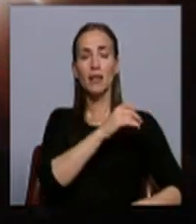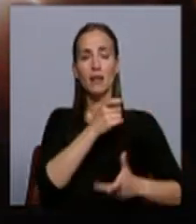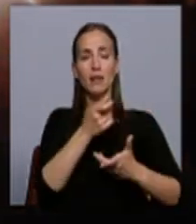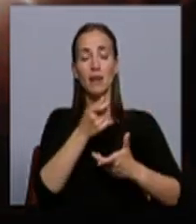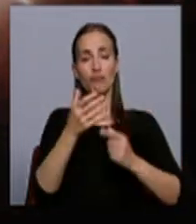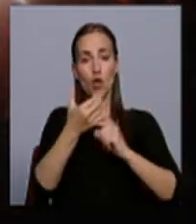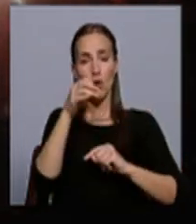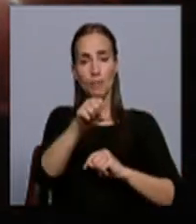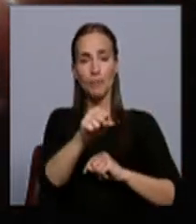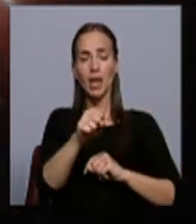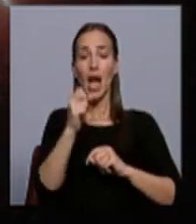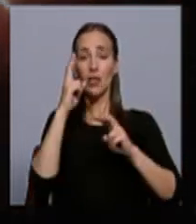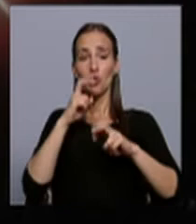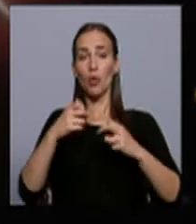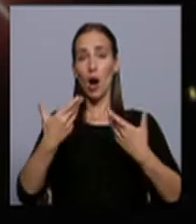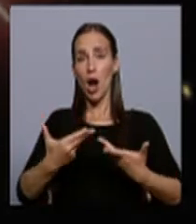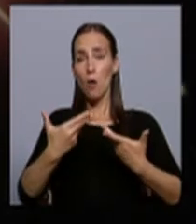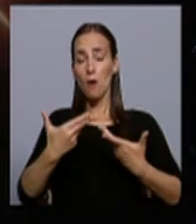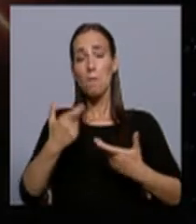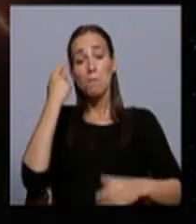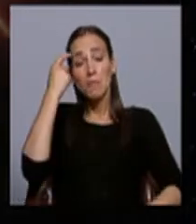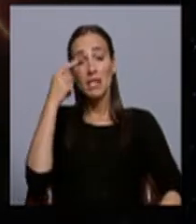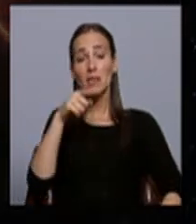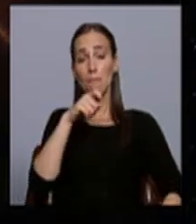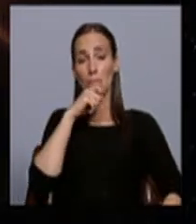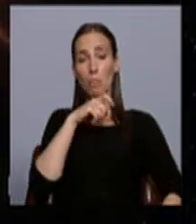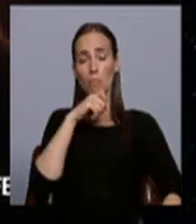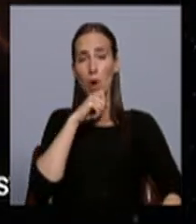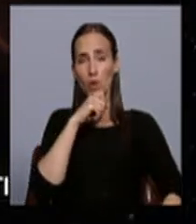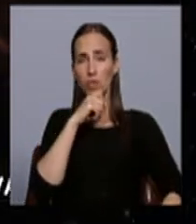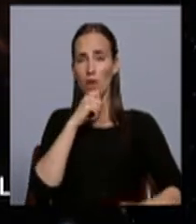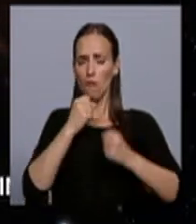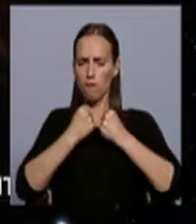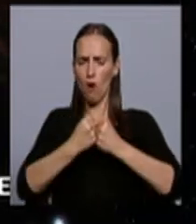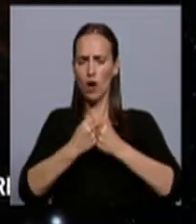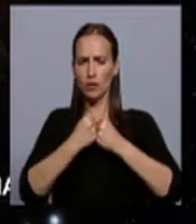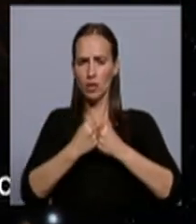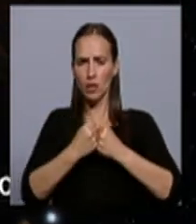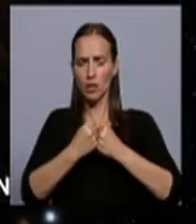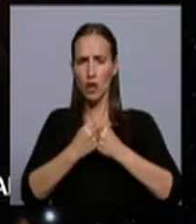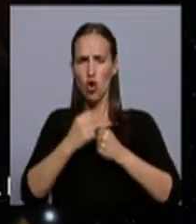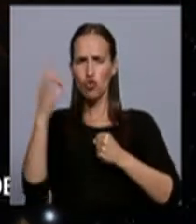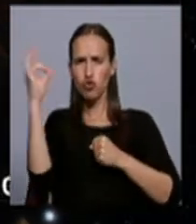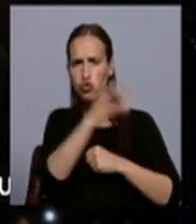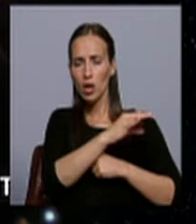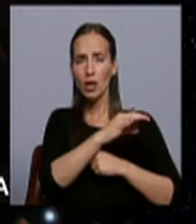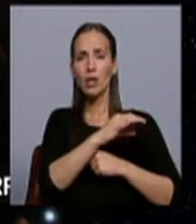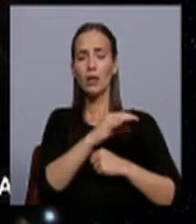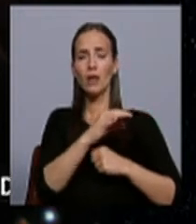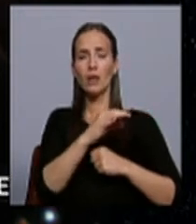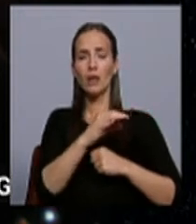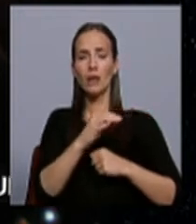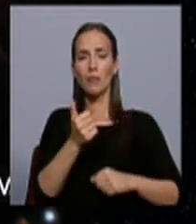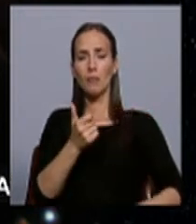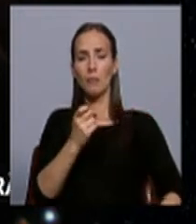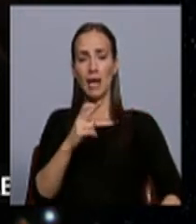e que conseguiu captar uma série de asteroides e cometas no nosso próprio bairro planetário. E então descobriu agora aquele que